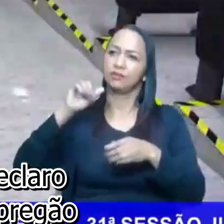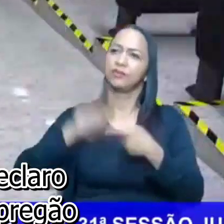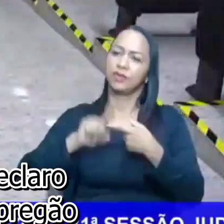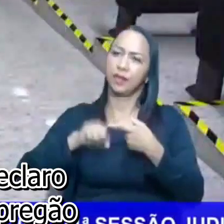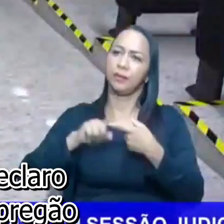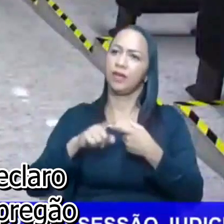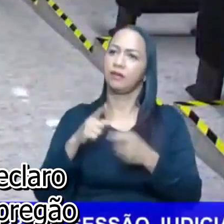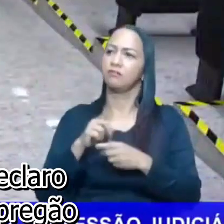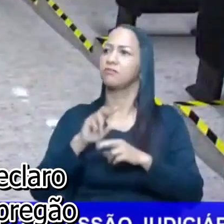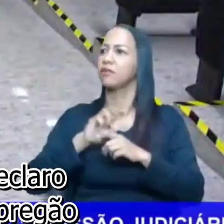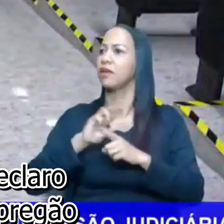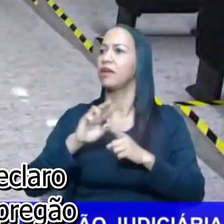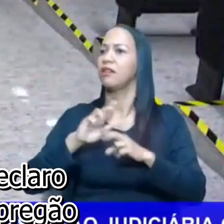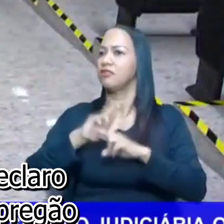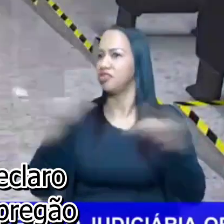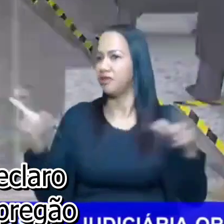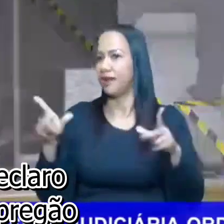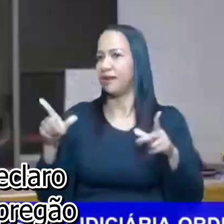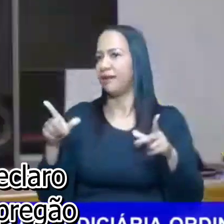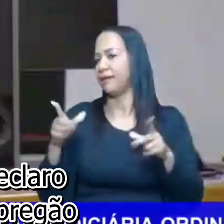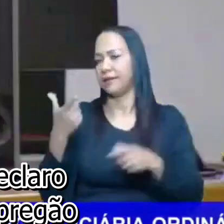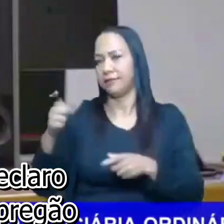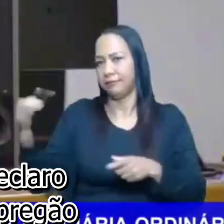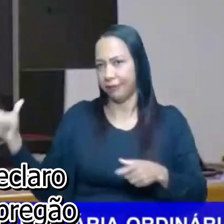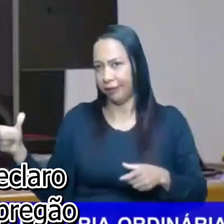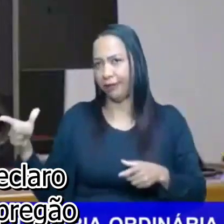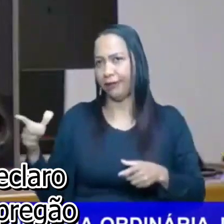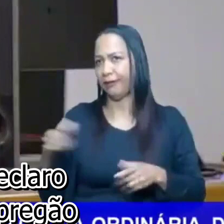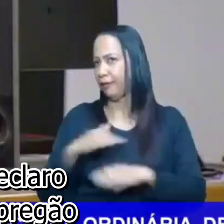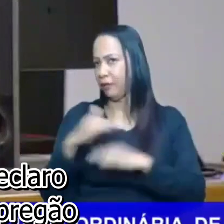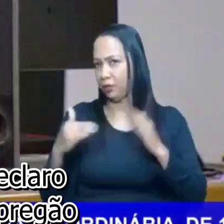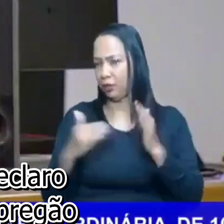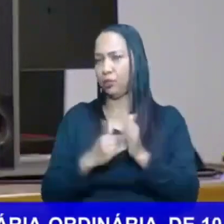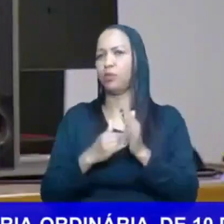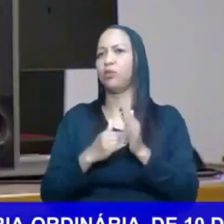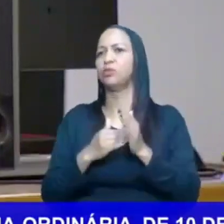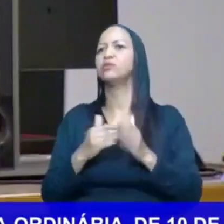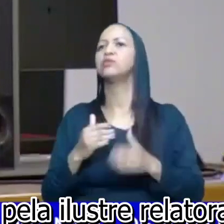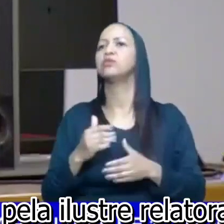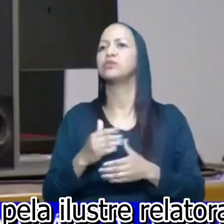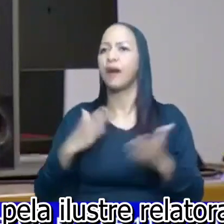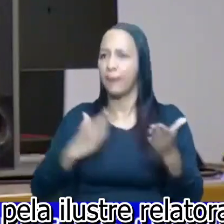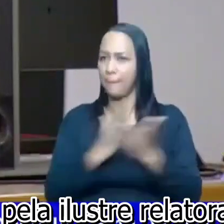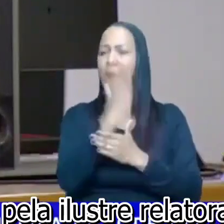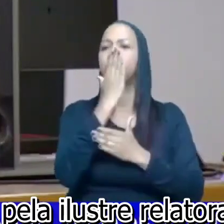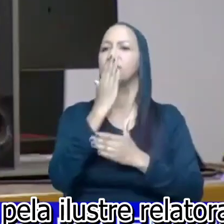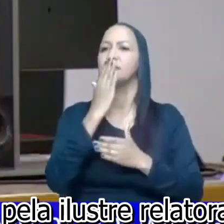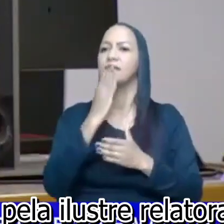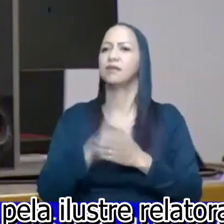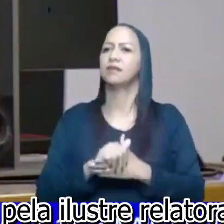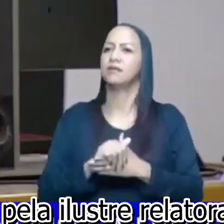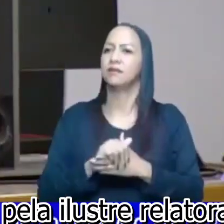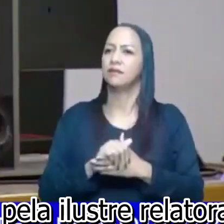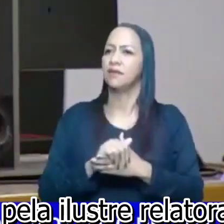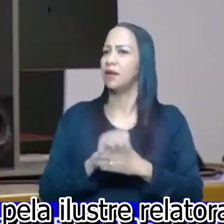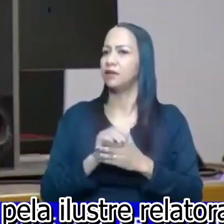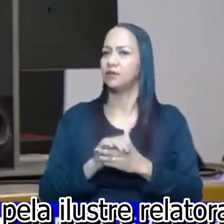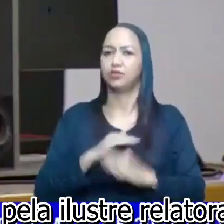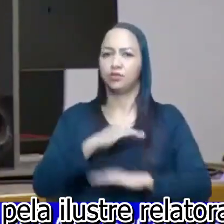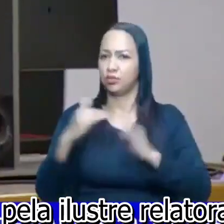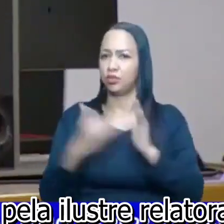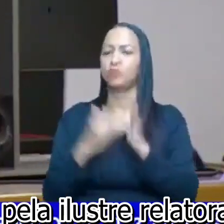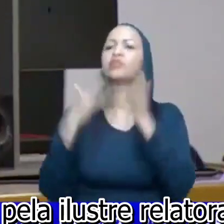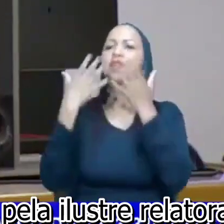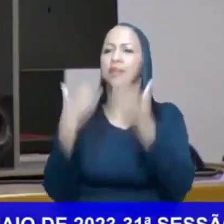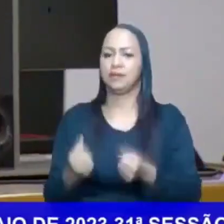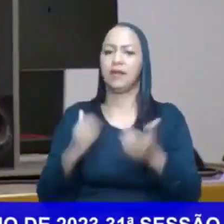nesse caso, então declaro todas essas contas que foram chamadas a pregão aprovadas à unanimidade nos termos do voto proferido pela